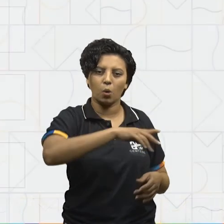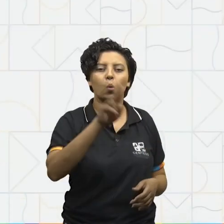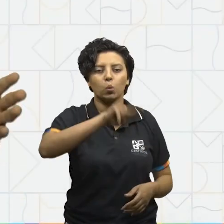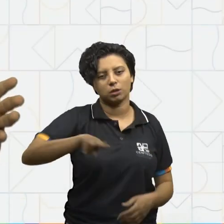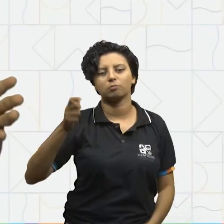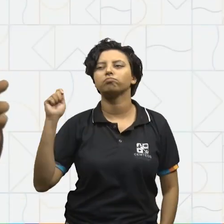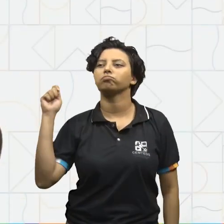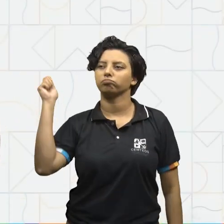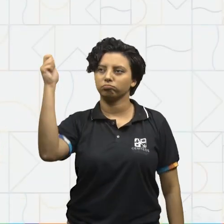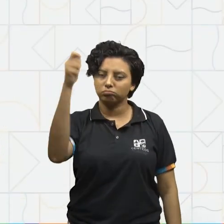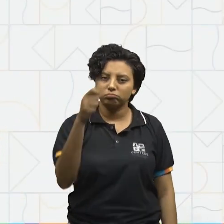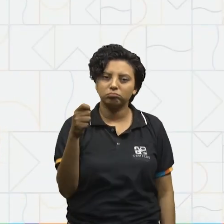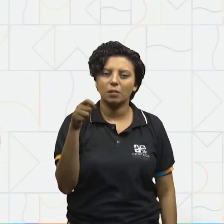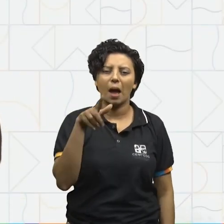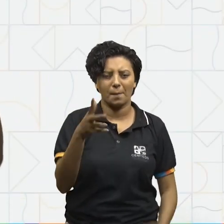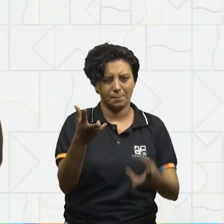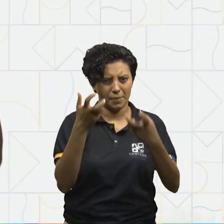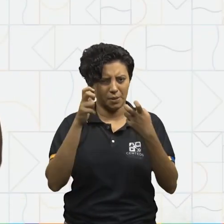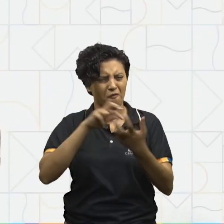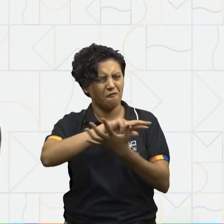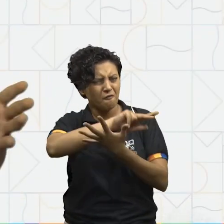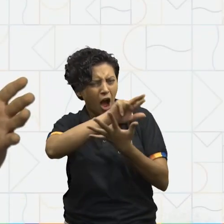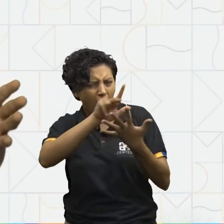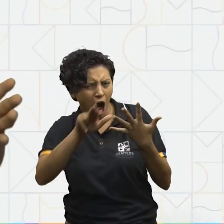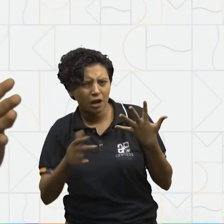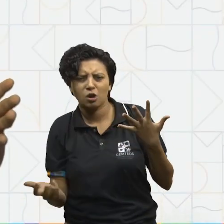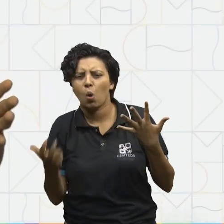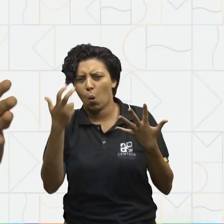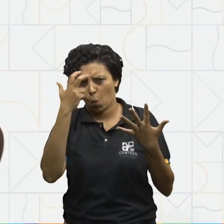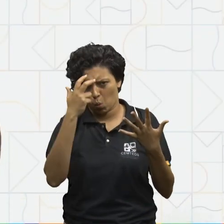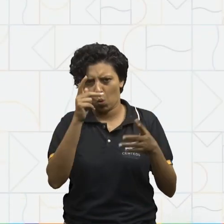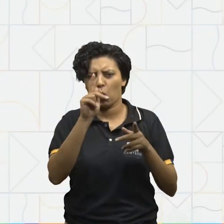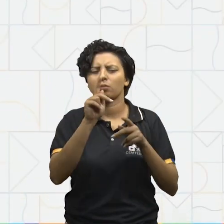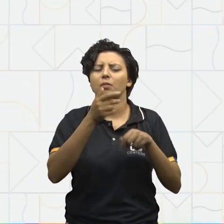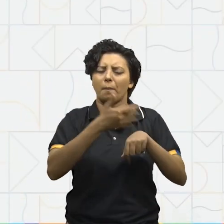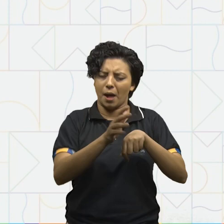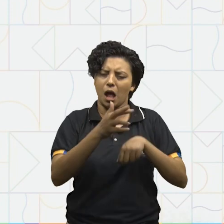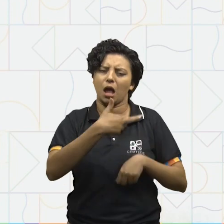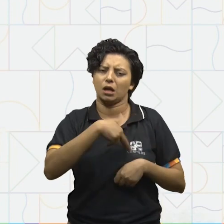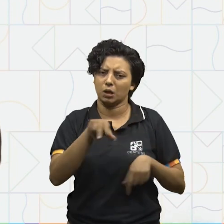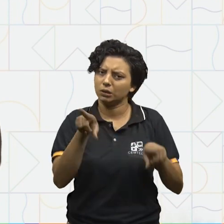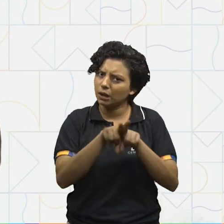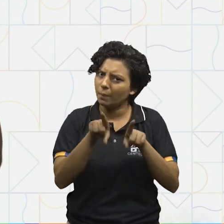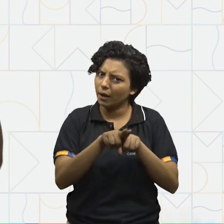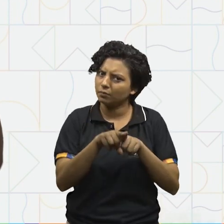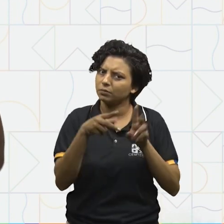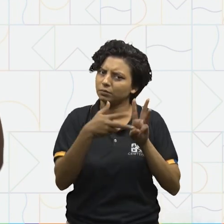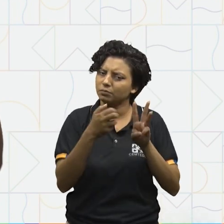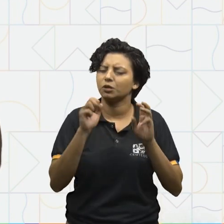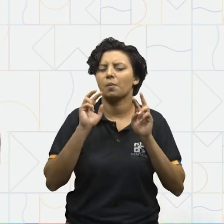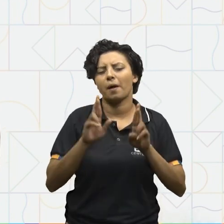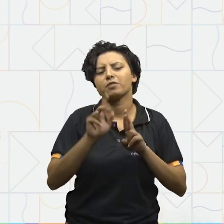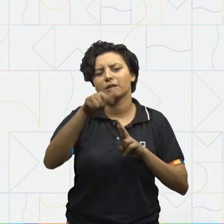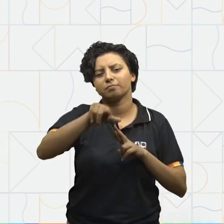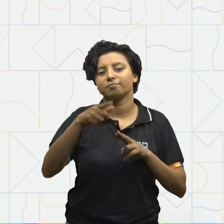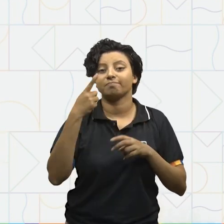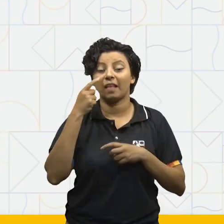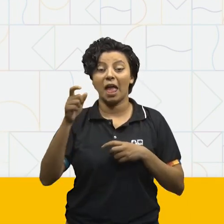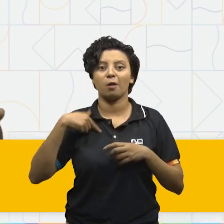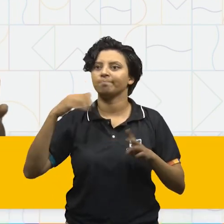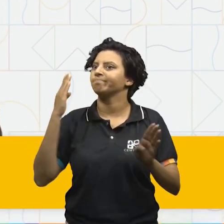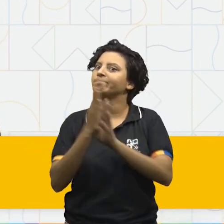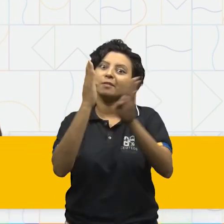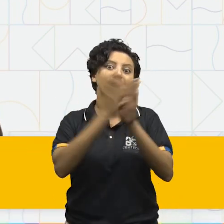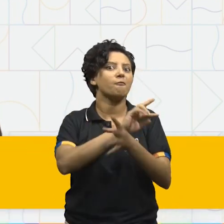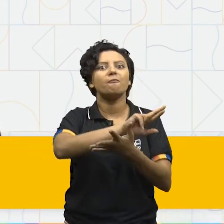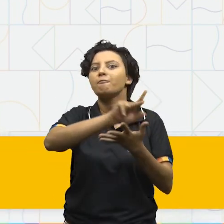maracás. Percebeu que a diversidade religiosa indígena é enorme, não é? Espero que você tenha achado interessante. Eu descobri